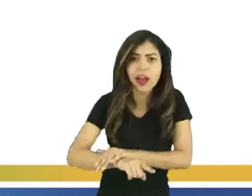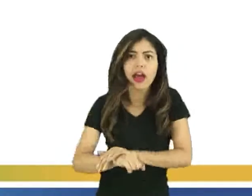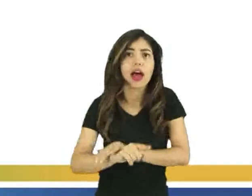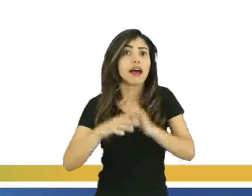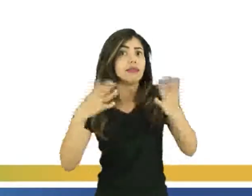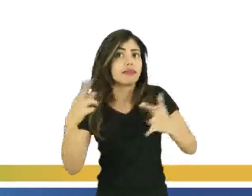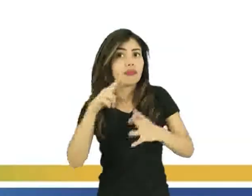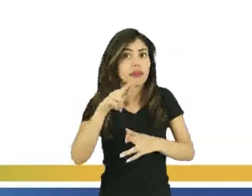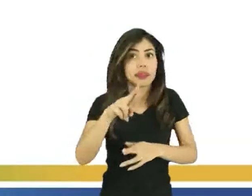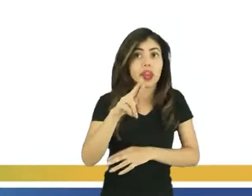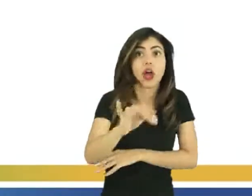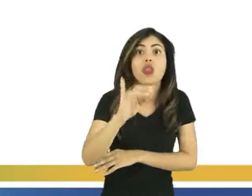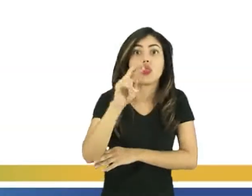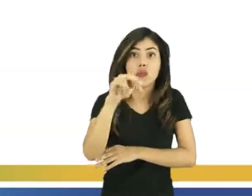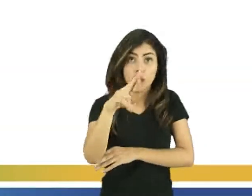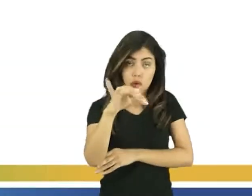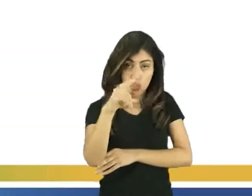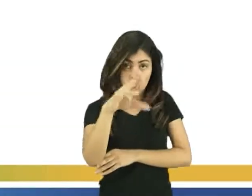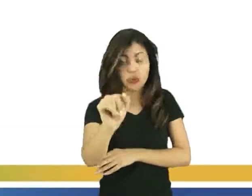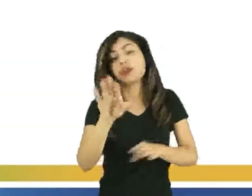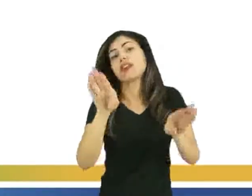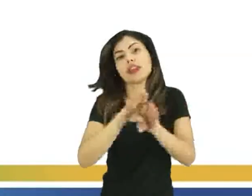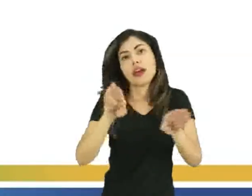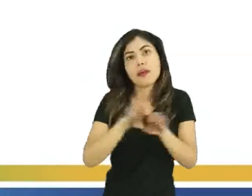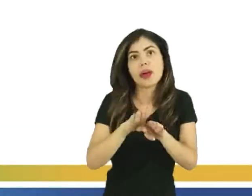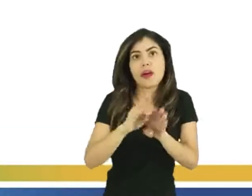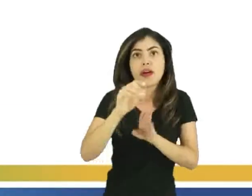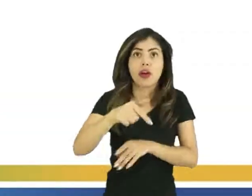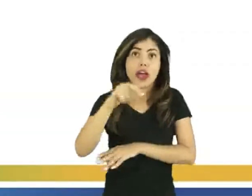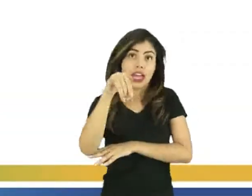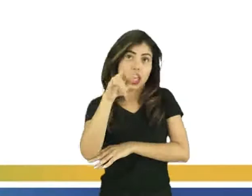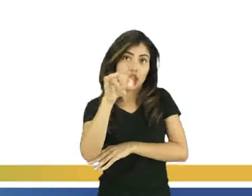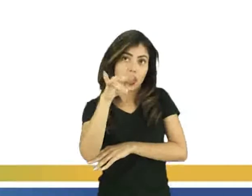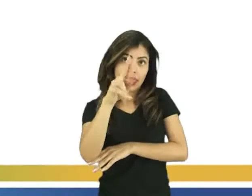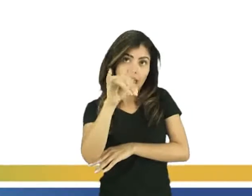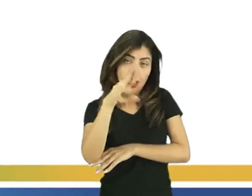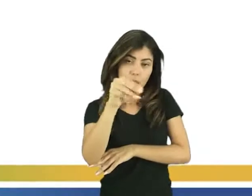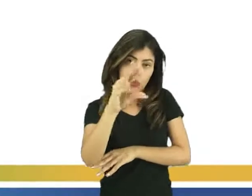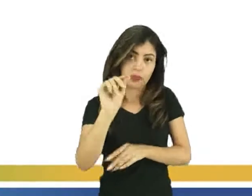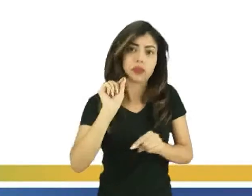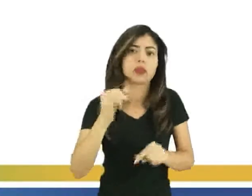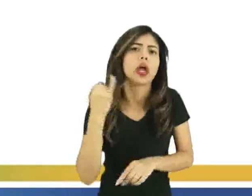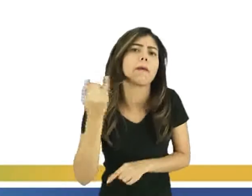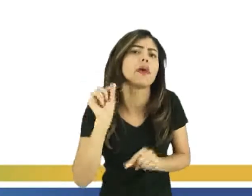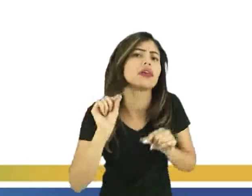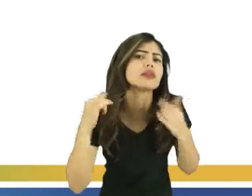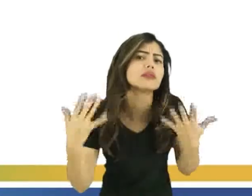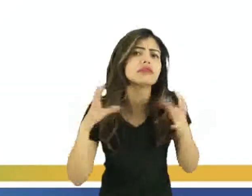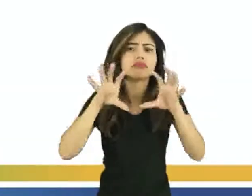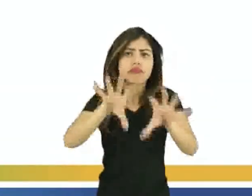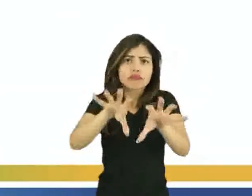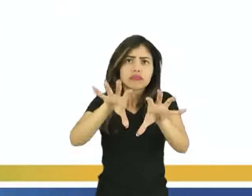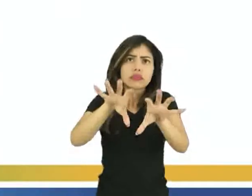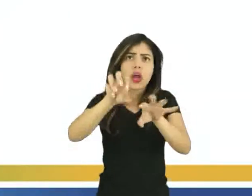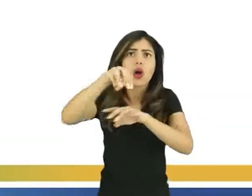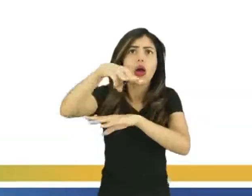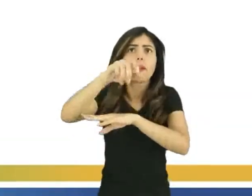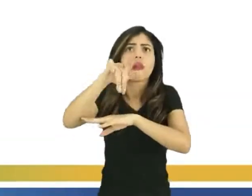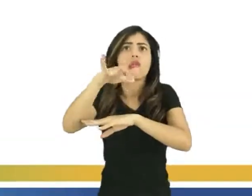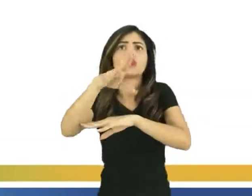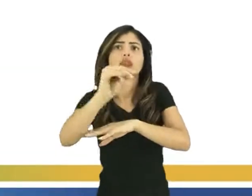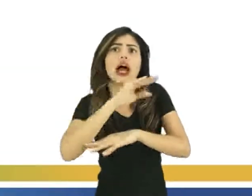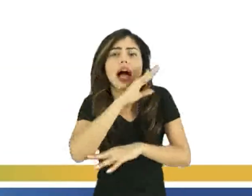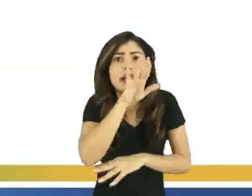dos moluscos, dos artrópodes e dos equinodermos. Para começar, o que é importante eu saber sobre os moluscos? Que